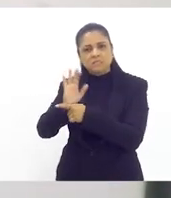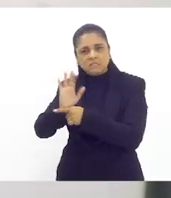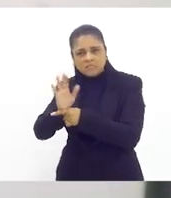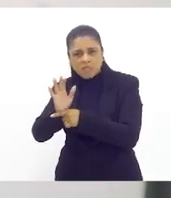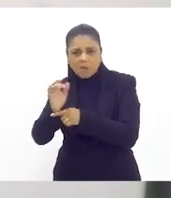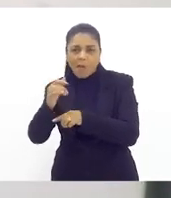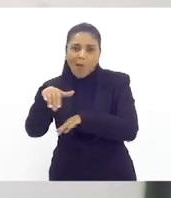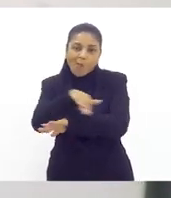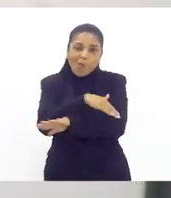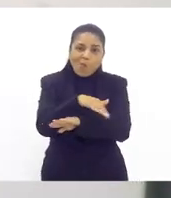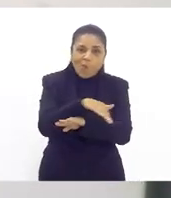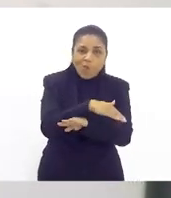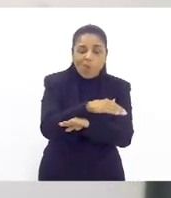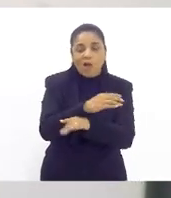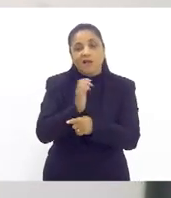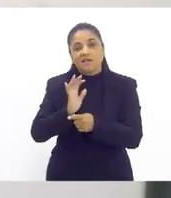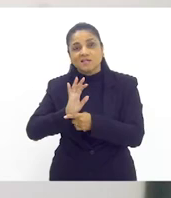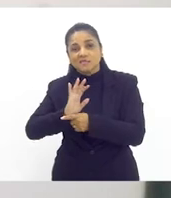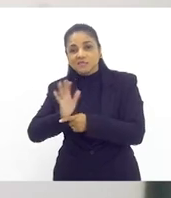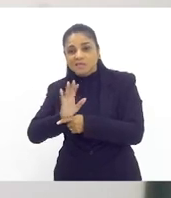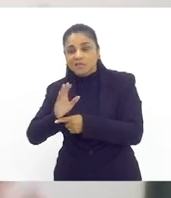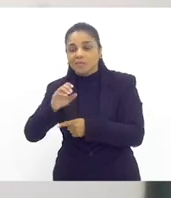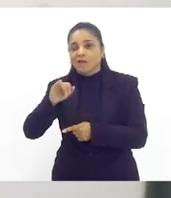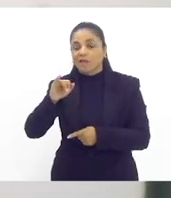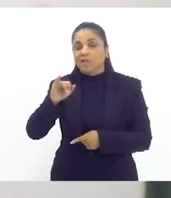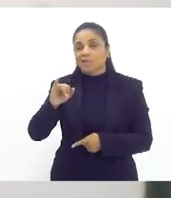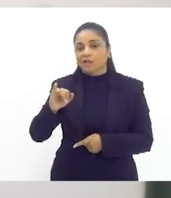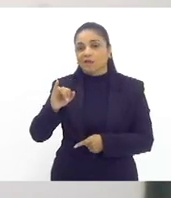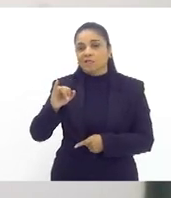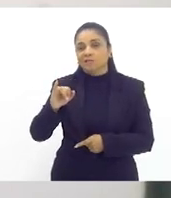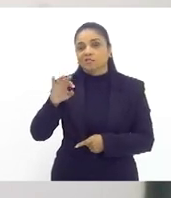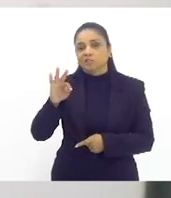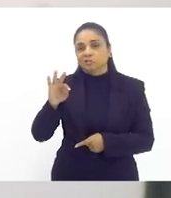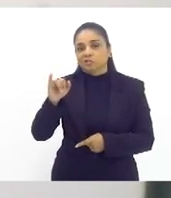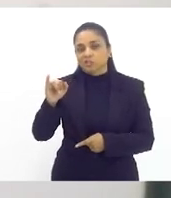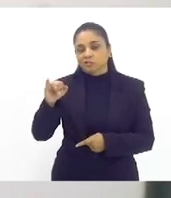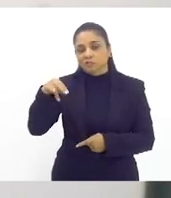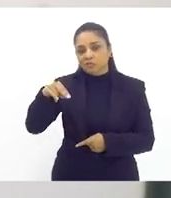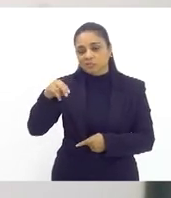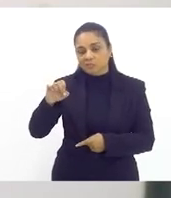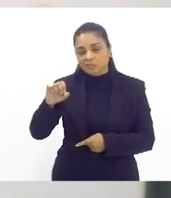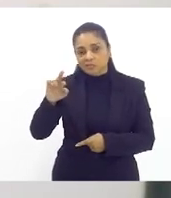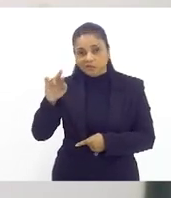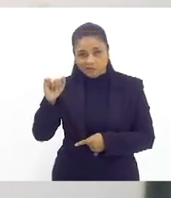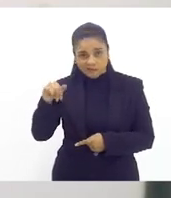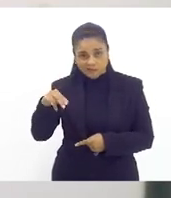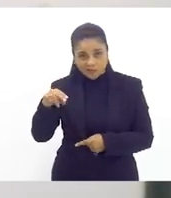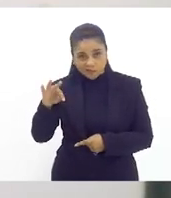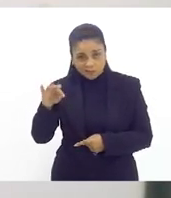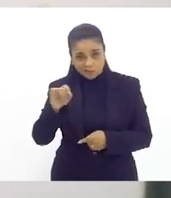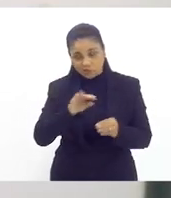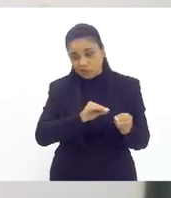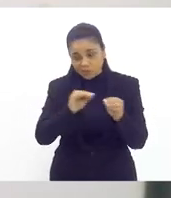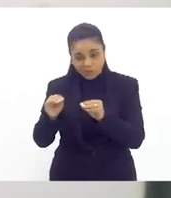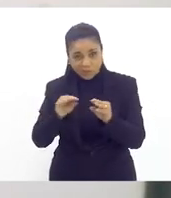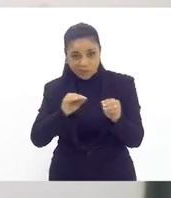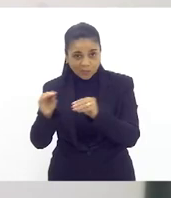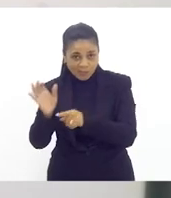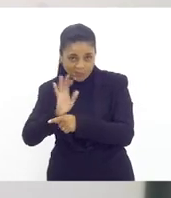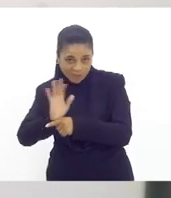cinema de rua se tem alguma arrepio de crise com sala de cinema continua ali a frase e investe em outra parte